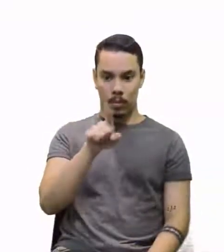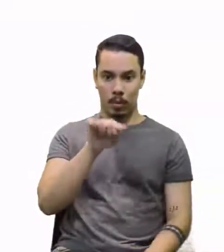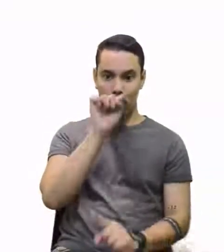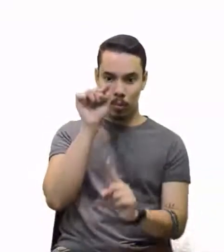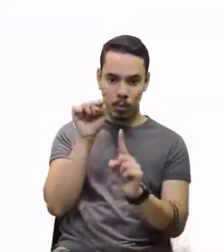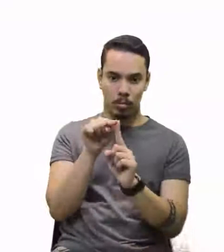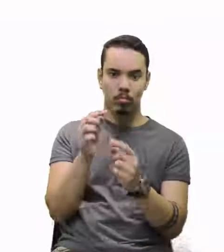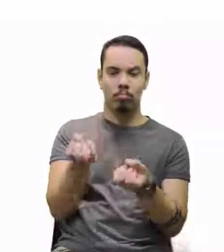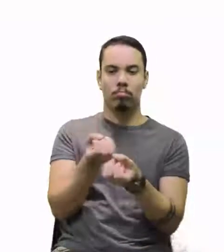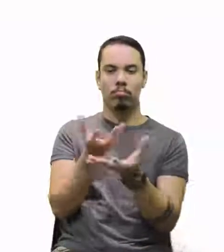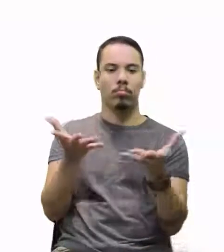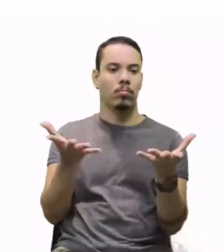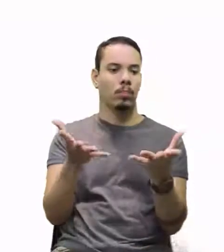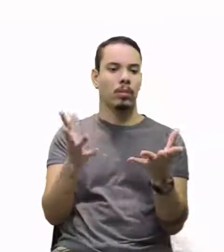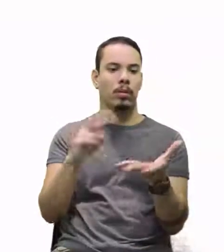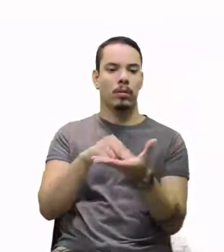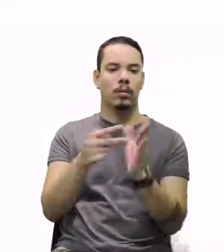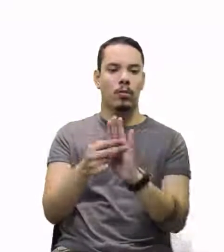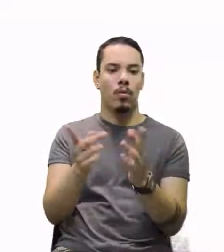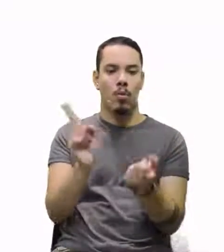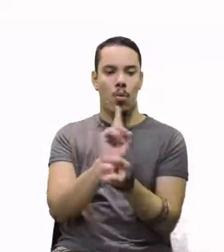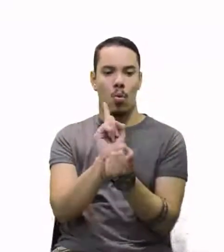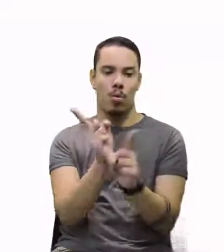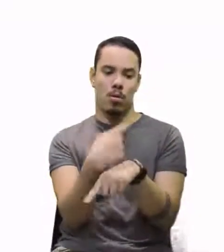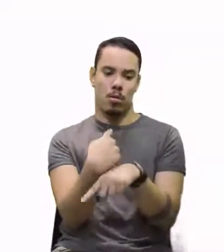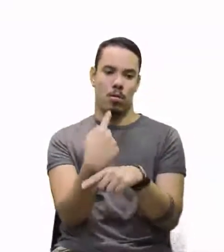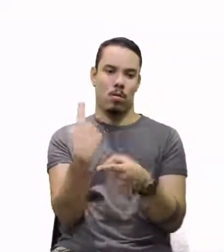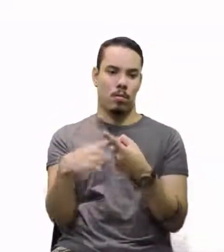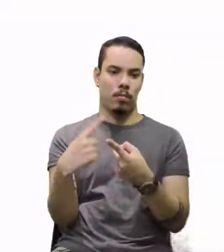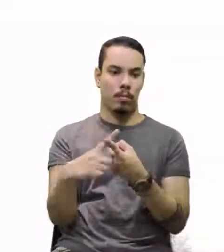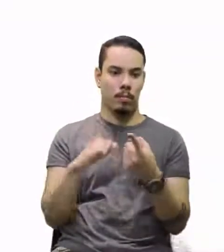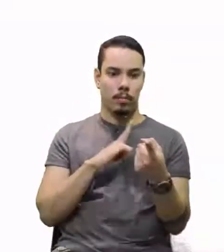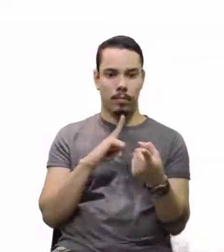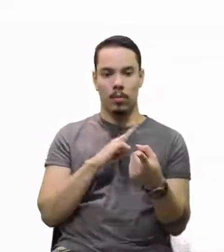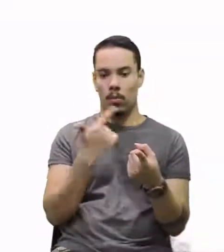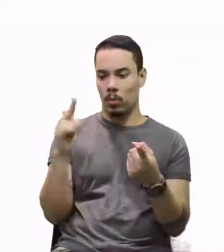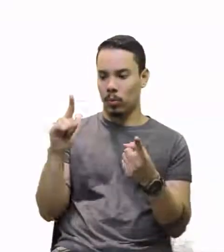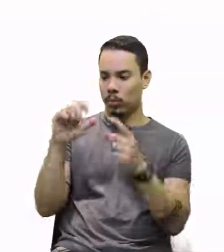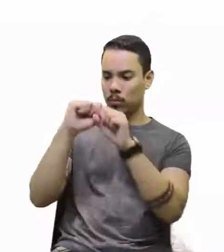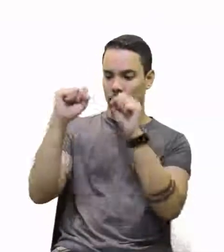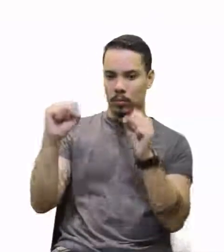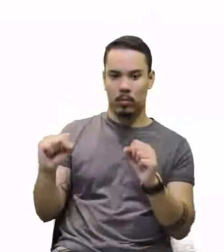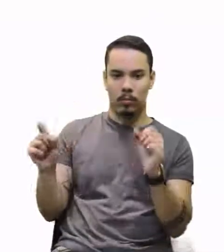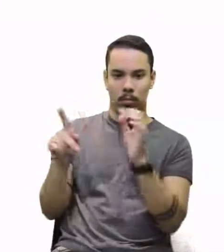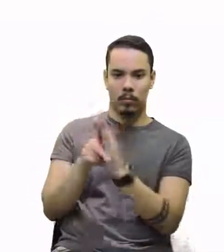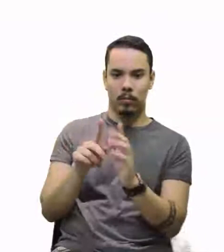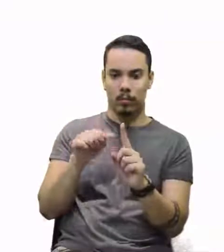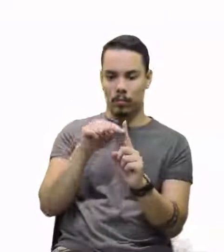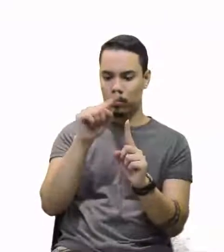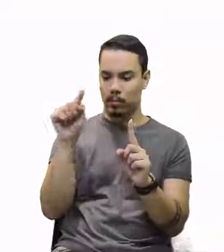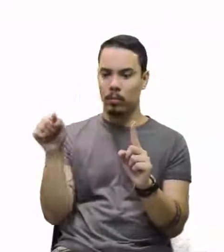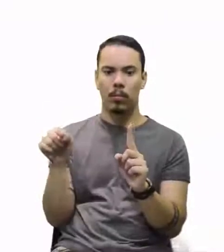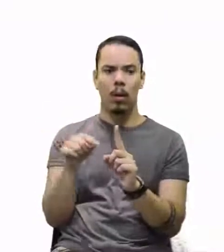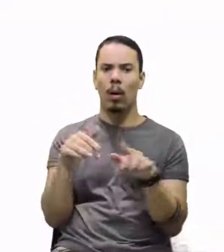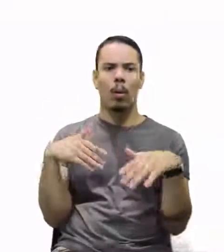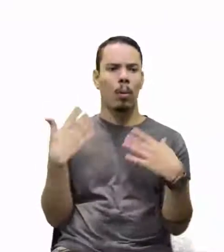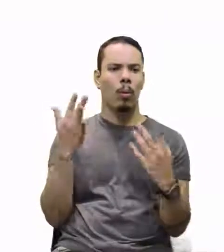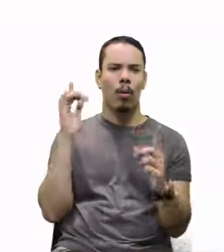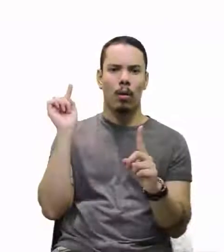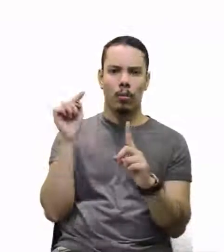fluxo contrário ao fluxo devido à corrente estabelecida no circuito. Então, olha bem, qual é a